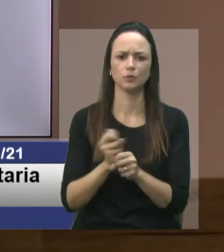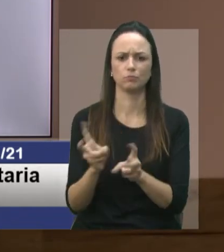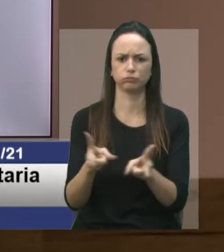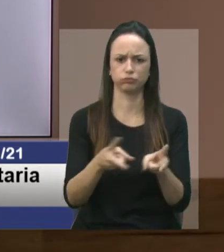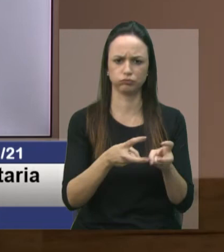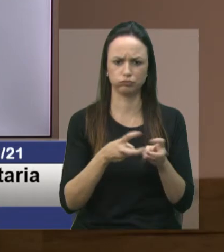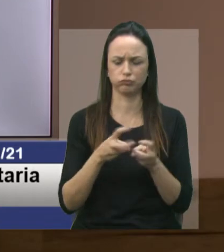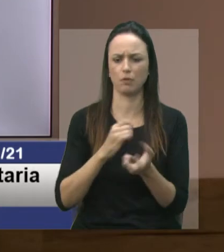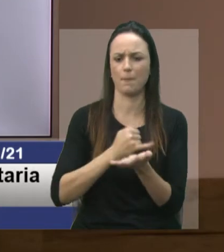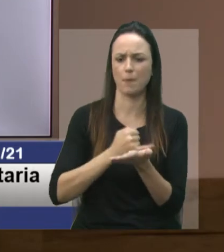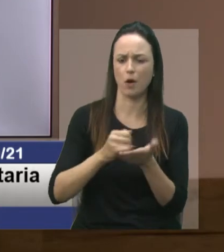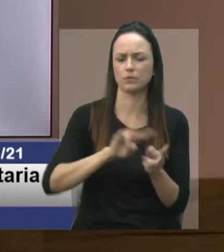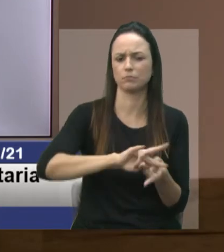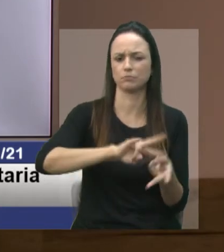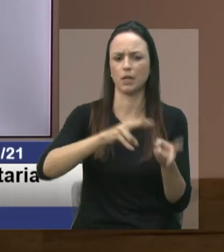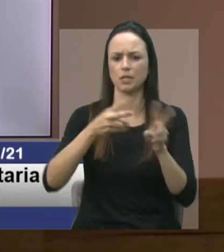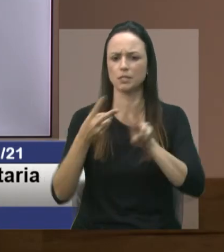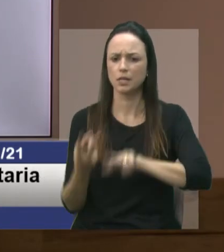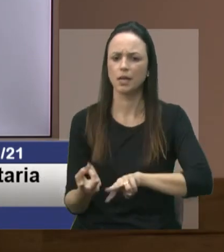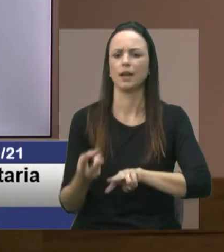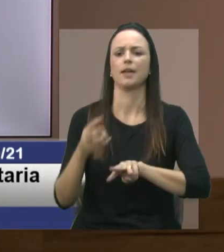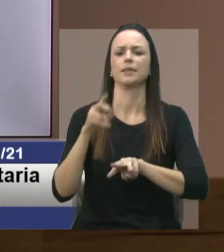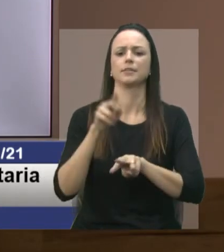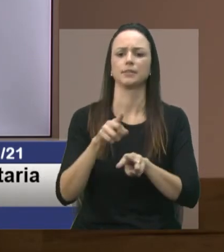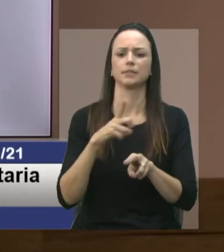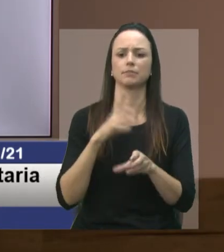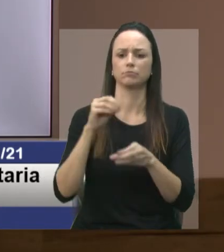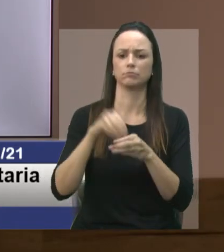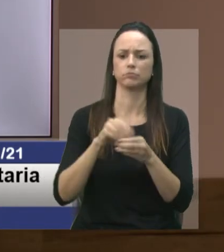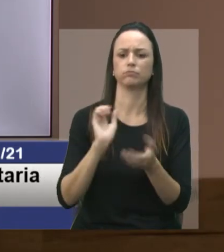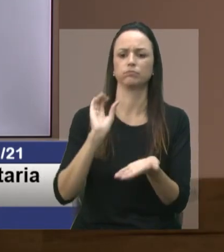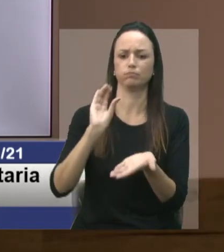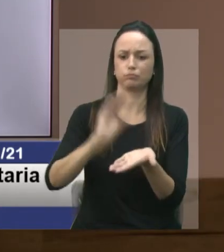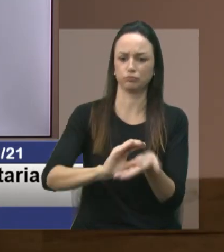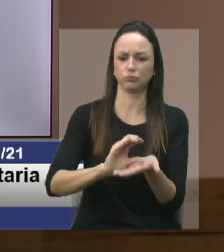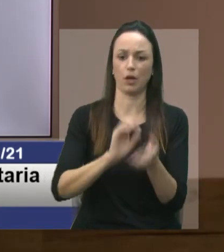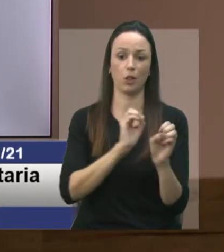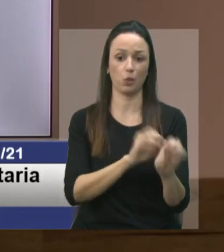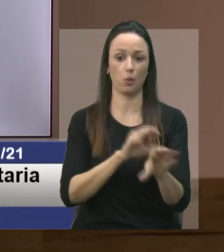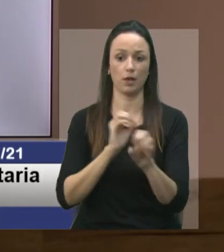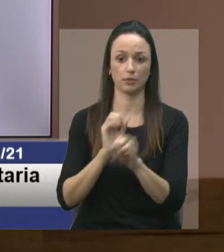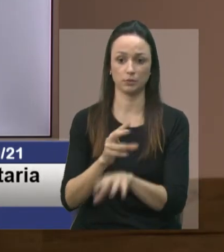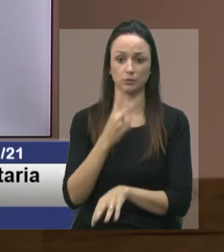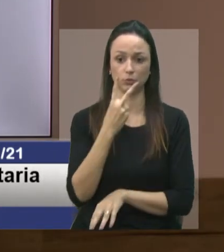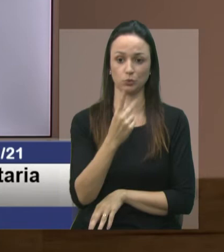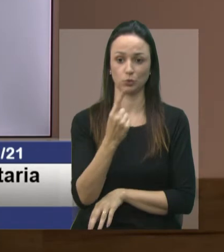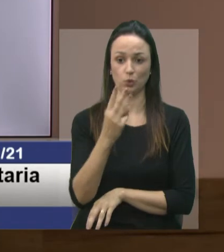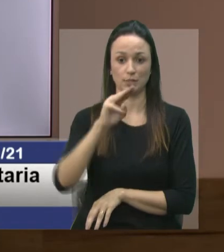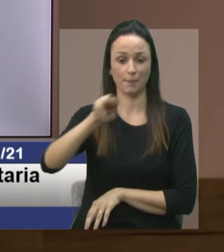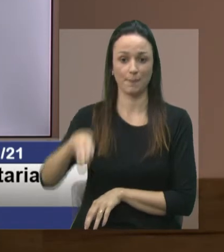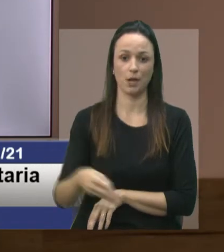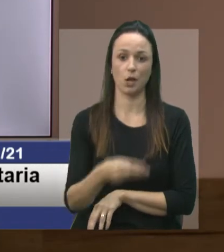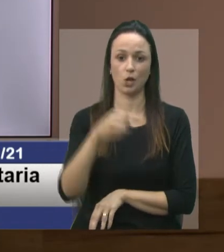de impostos e transferências de impostos que compõem a aplicação da educação de